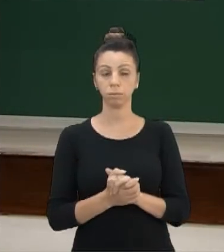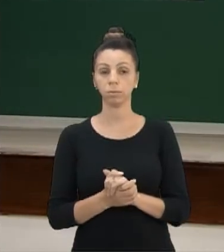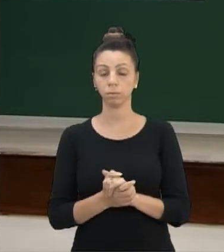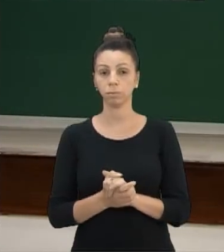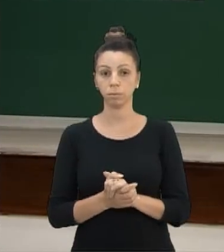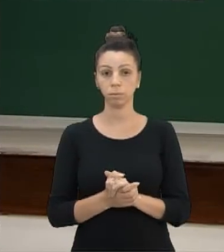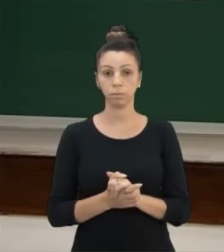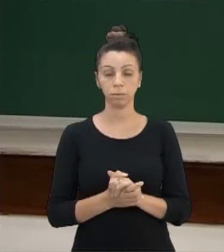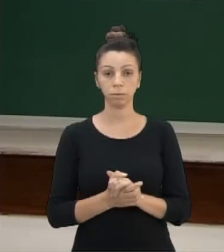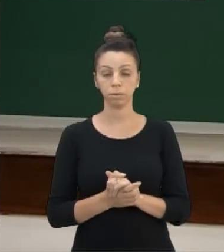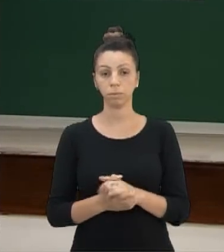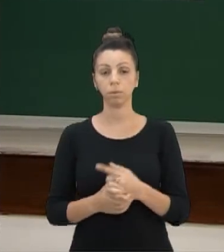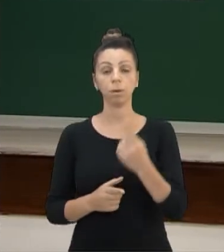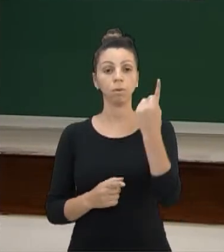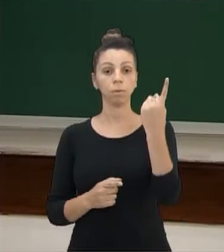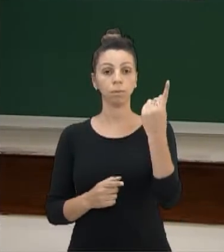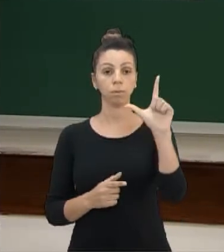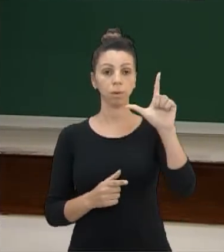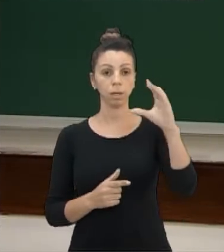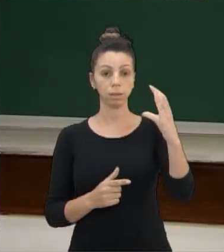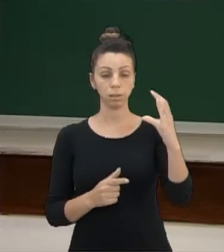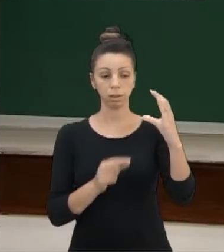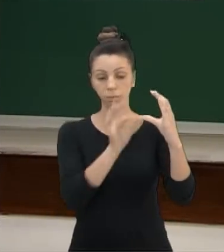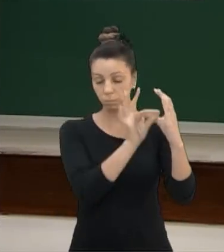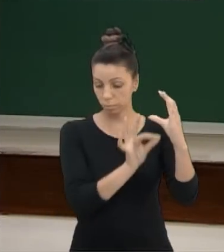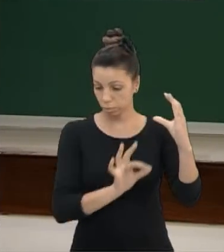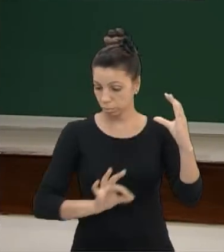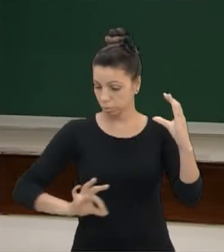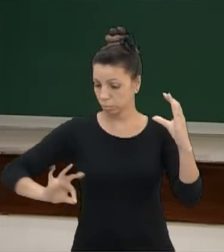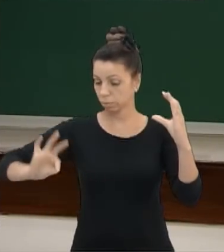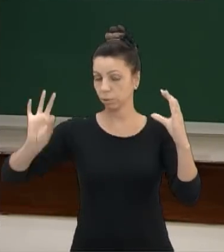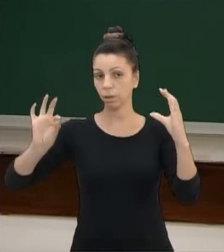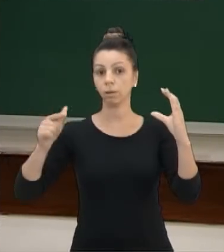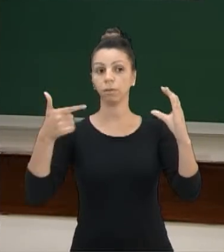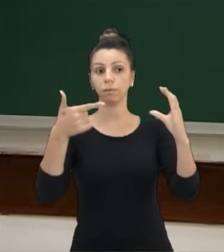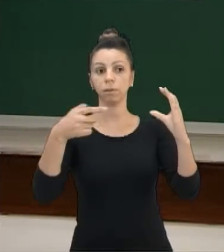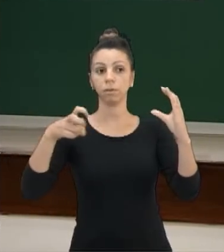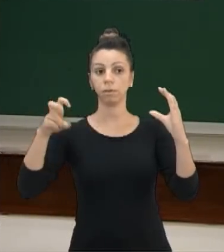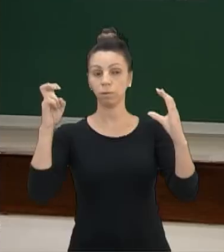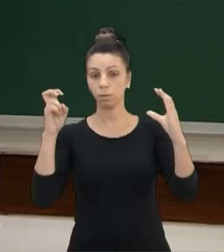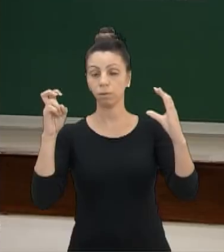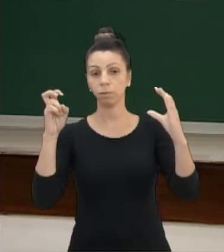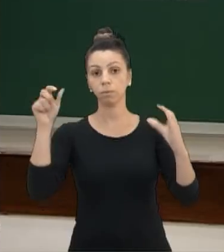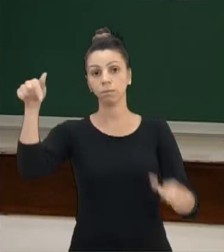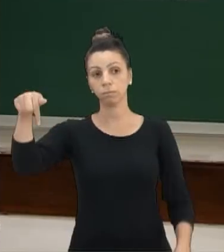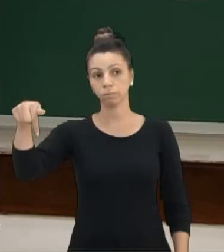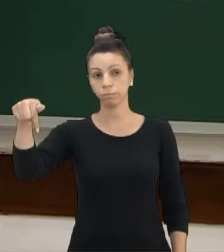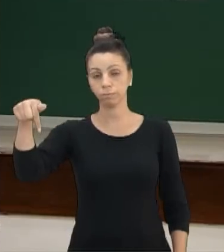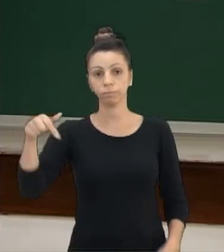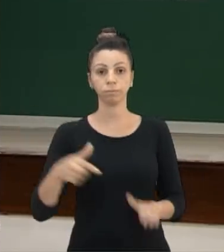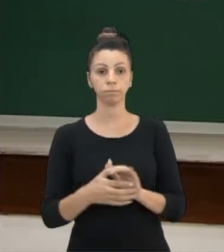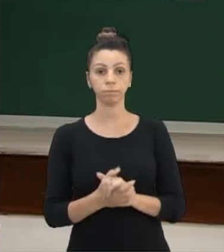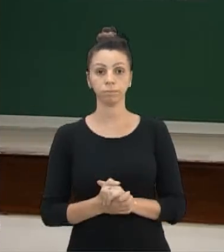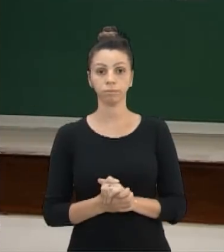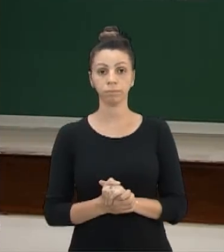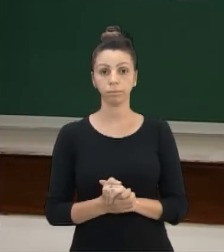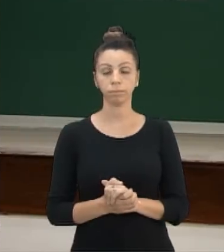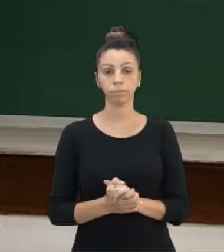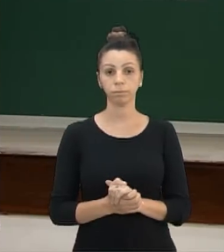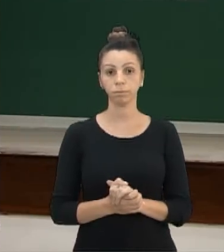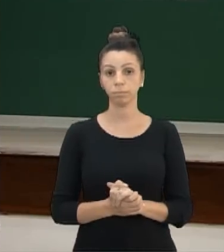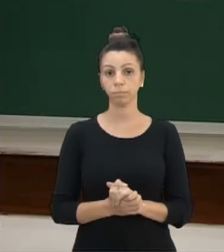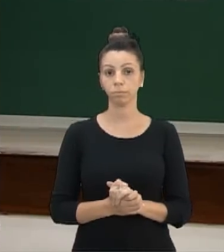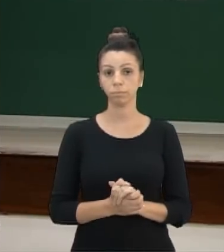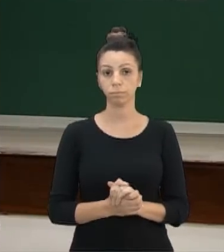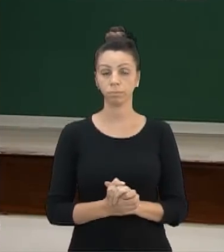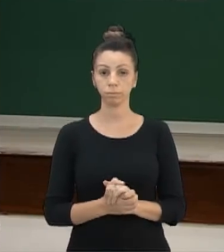poder chamar um lote colonial de 25 quarteirões em vez de 25 hectares. Então, uma vez que a gente